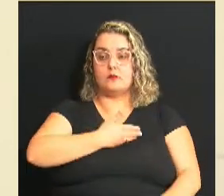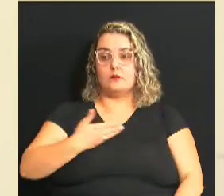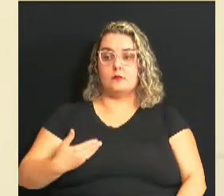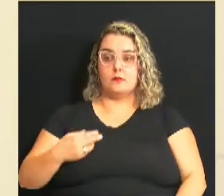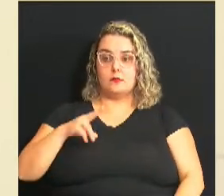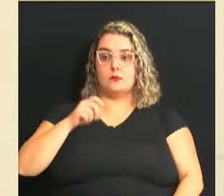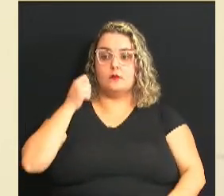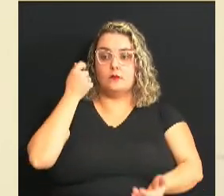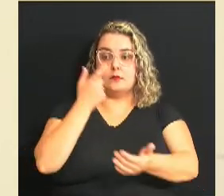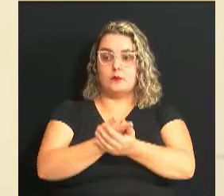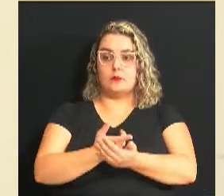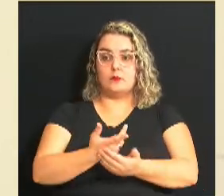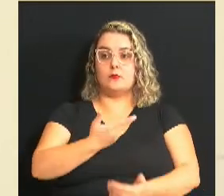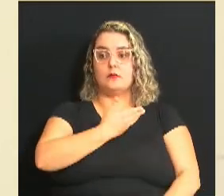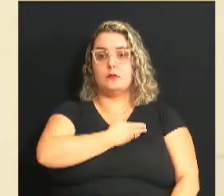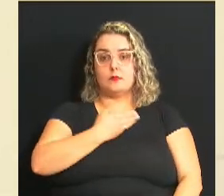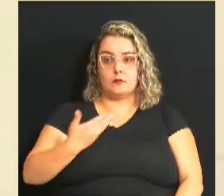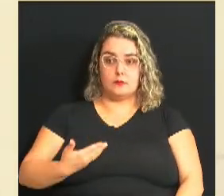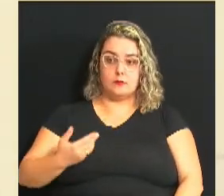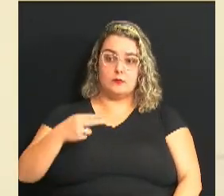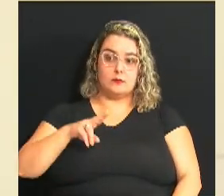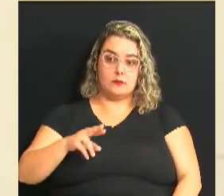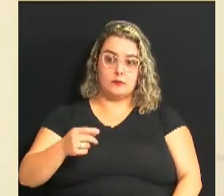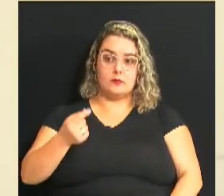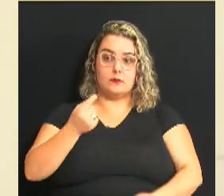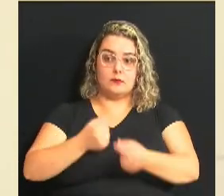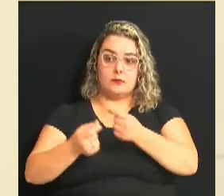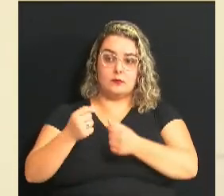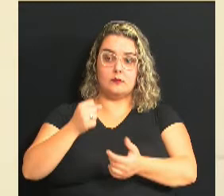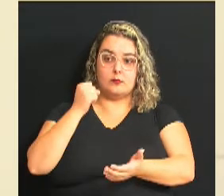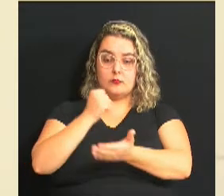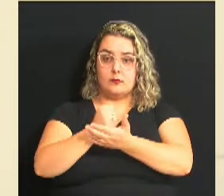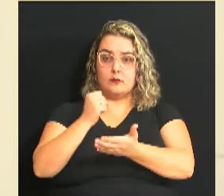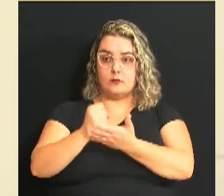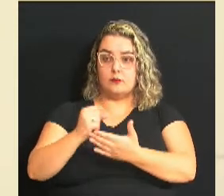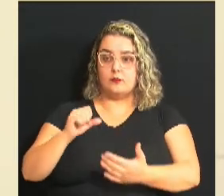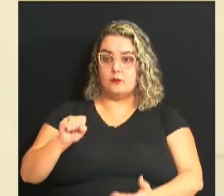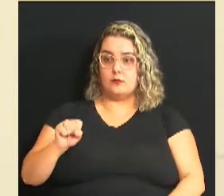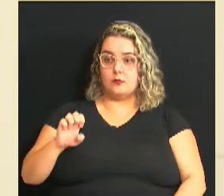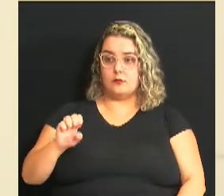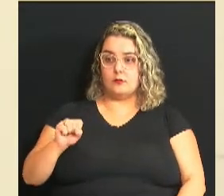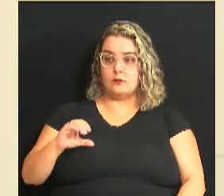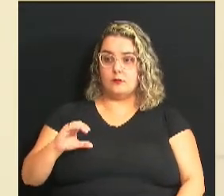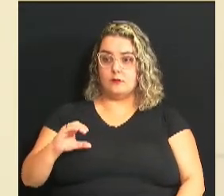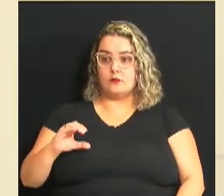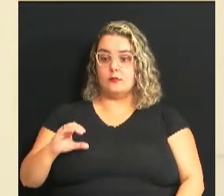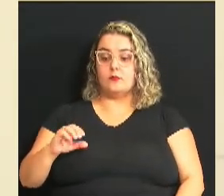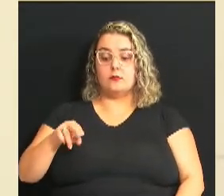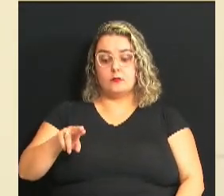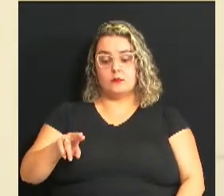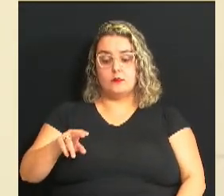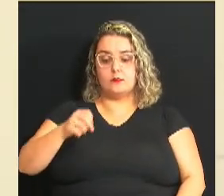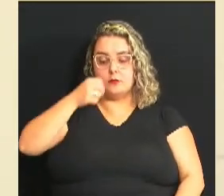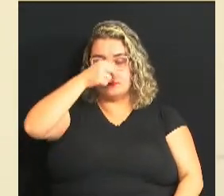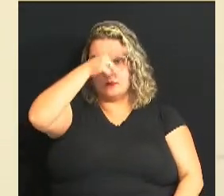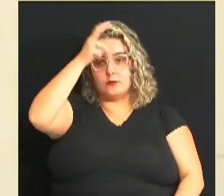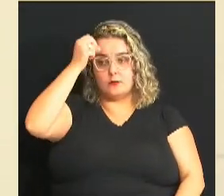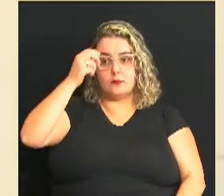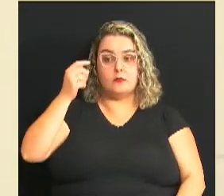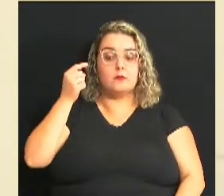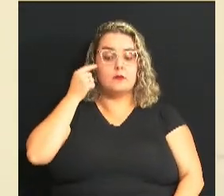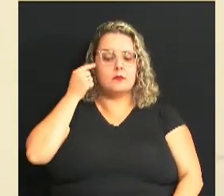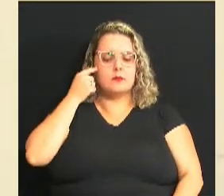de edital, ou com recurso, por exemplo, contratação do SESC ou prefeitura. Então, para a gente entender como é que funciona toda a